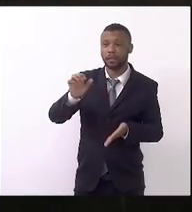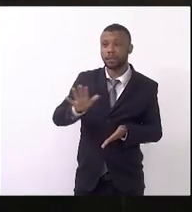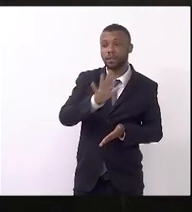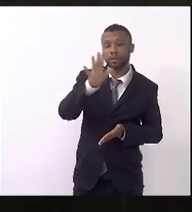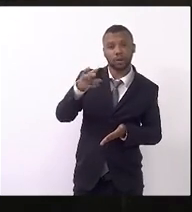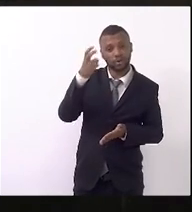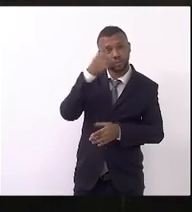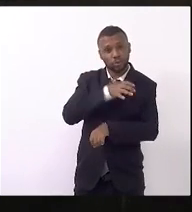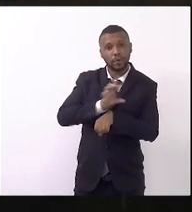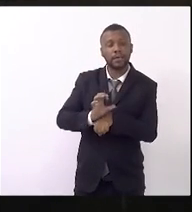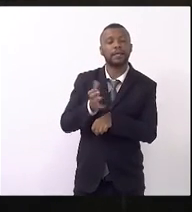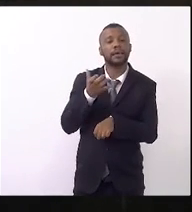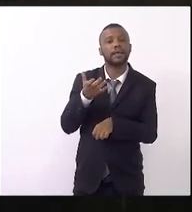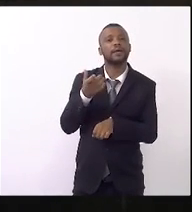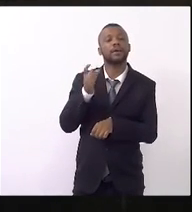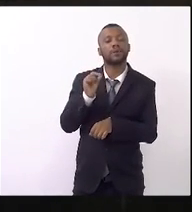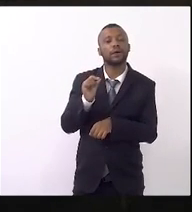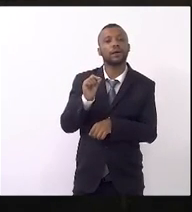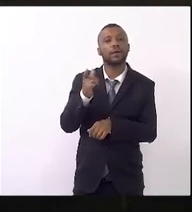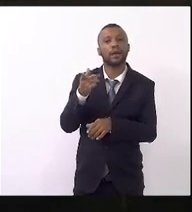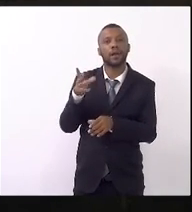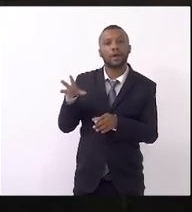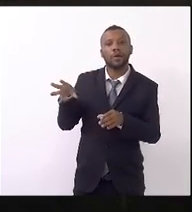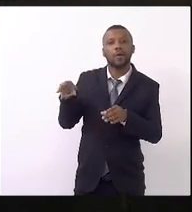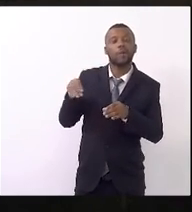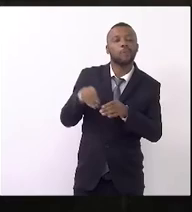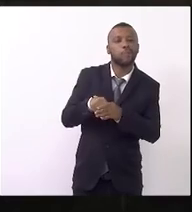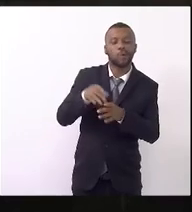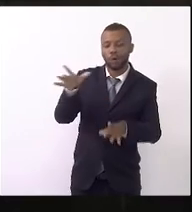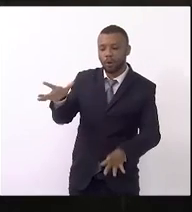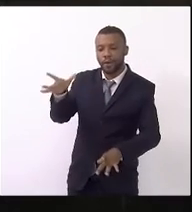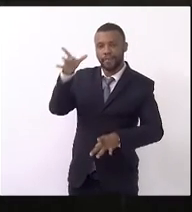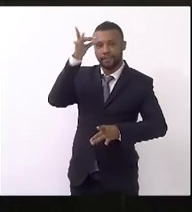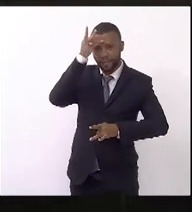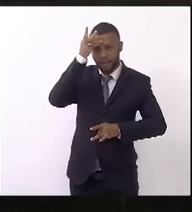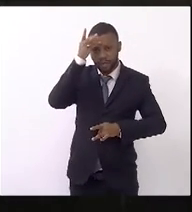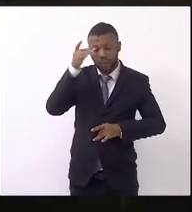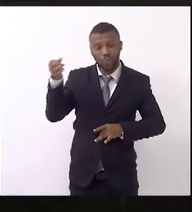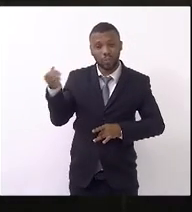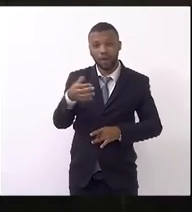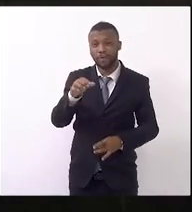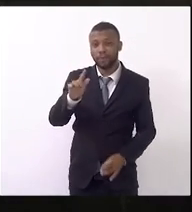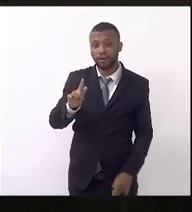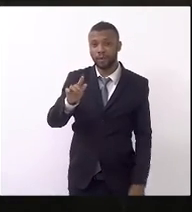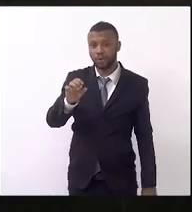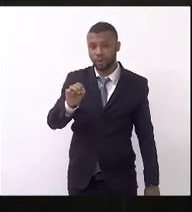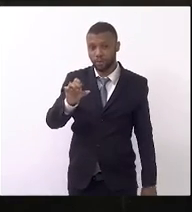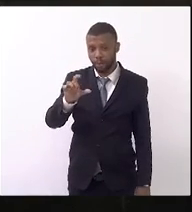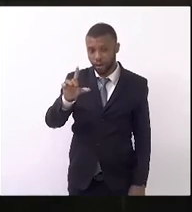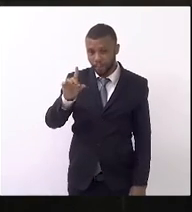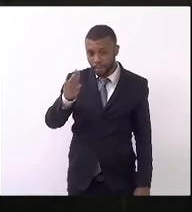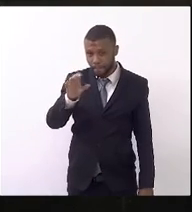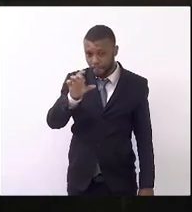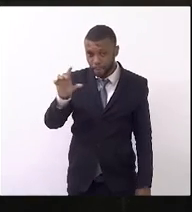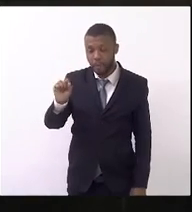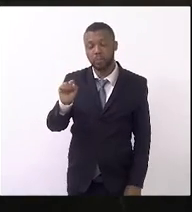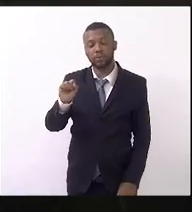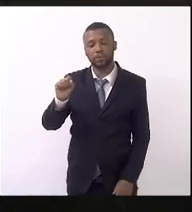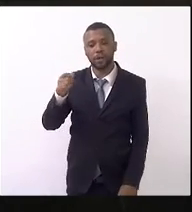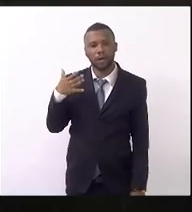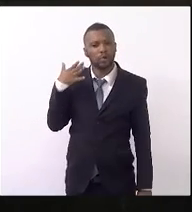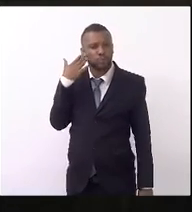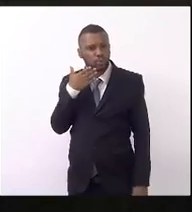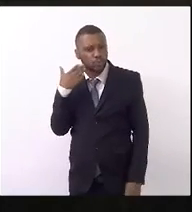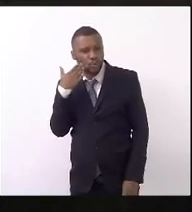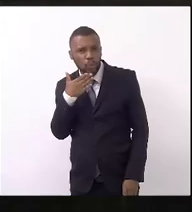que queria encarnar um novo Goebbels, não é? Inclusive no vestuário, inclusive nas atitudes,